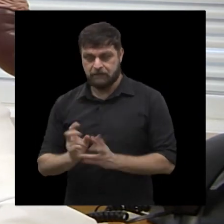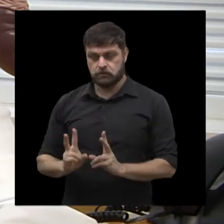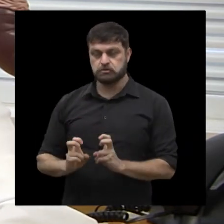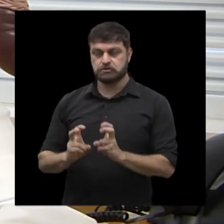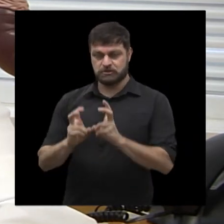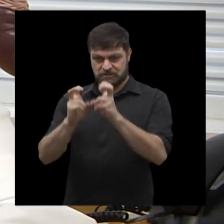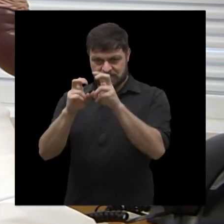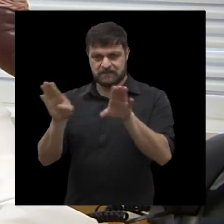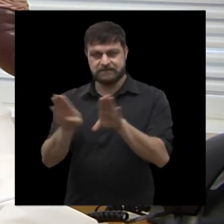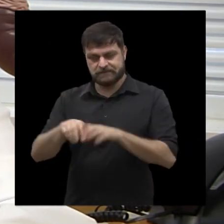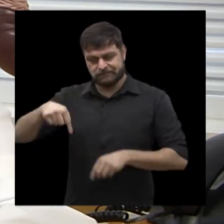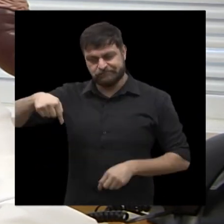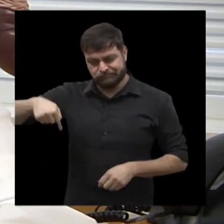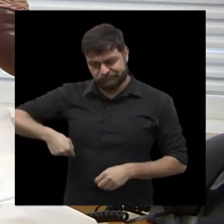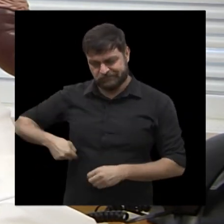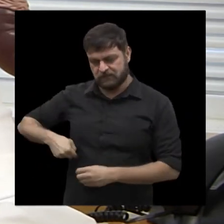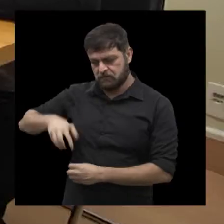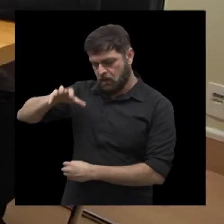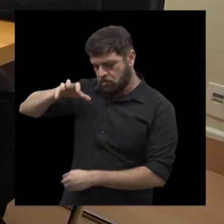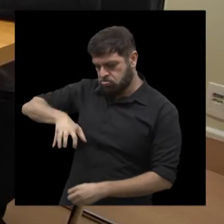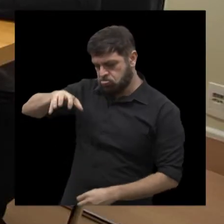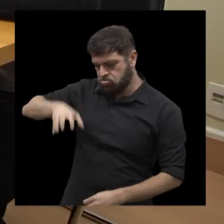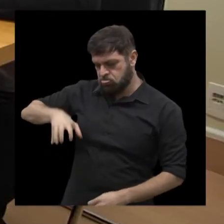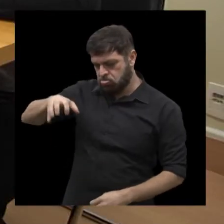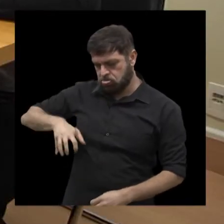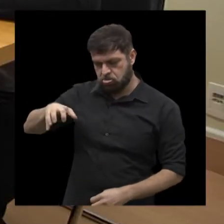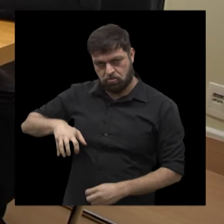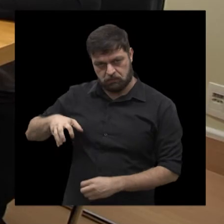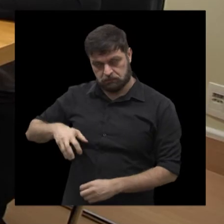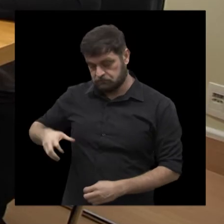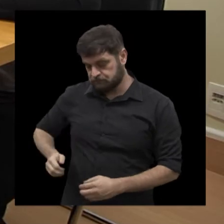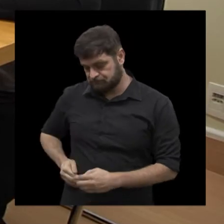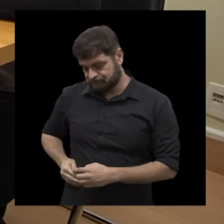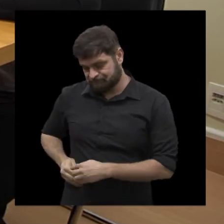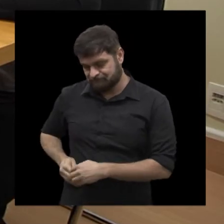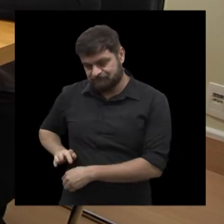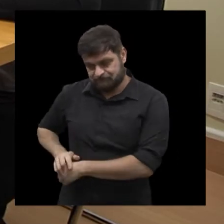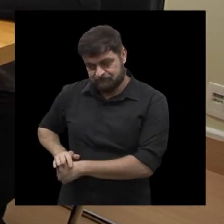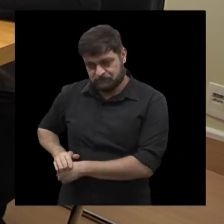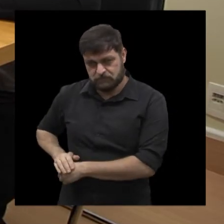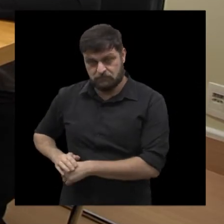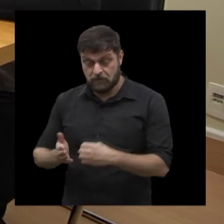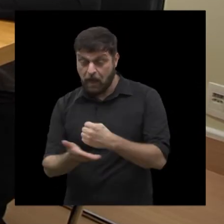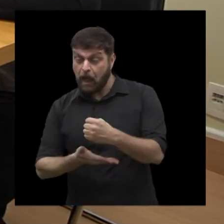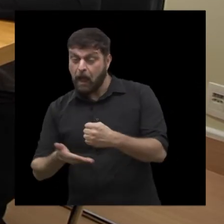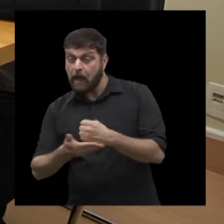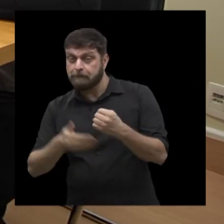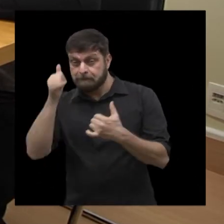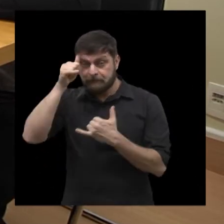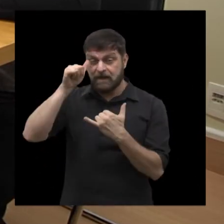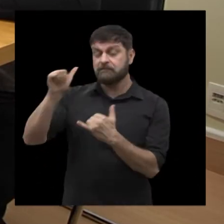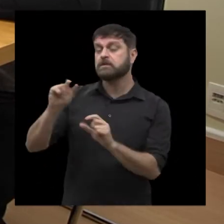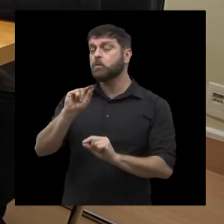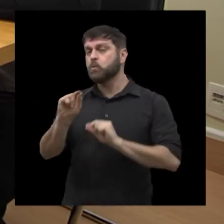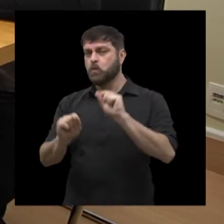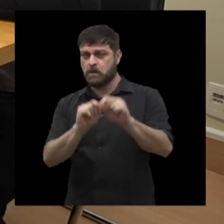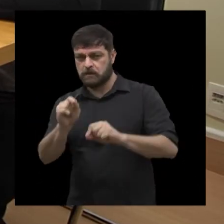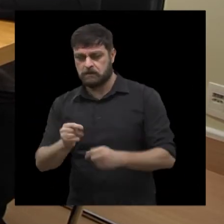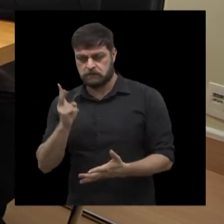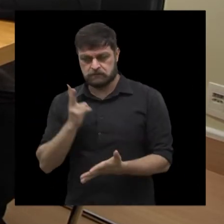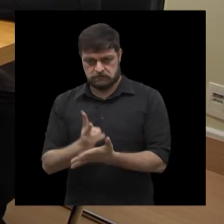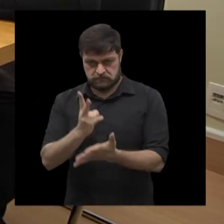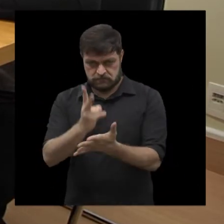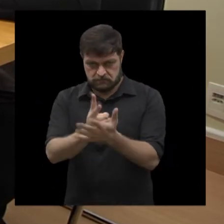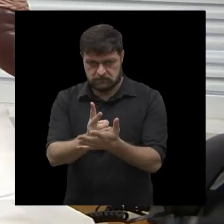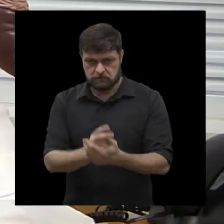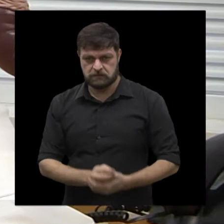a prejuízo da função do rim, tudo. Agora, o fundamental da prevenção é aquilo. É você regularmente, aí de